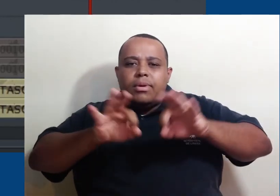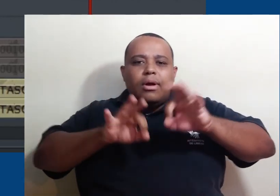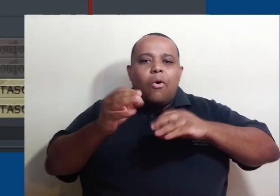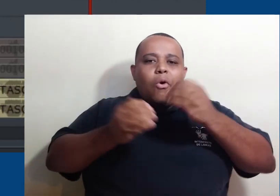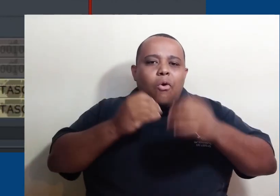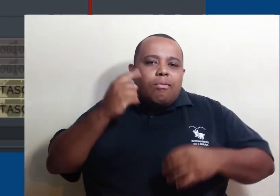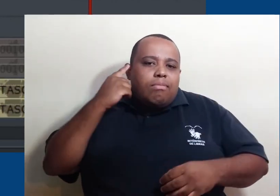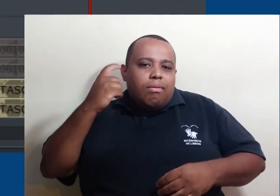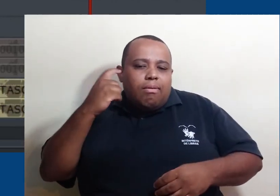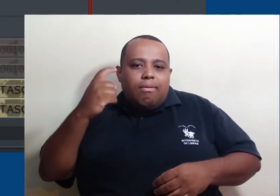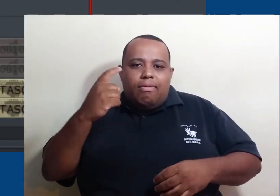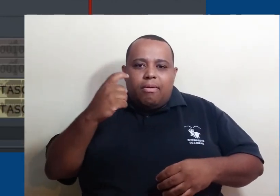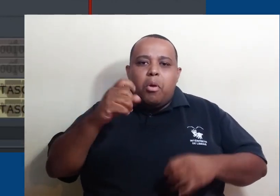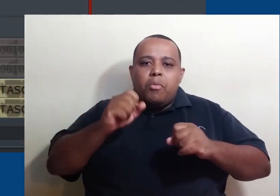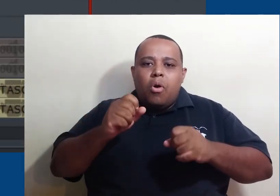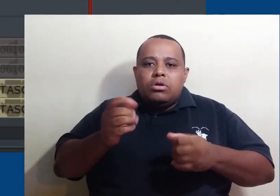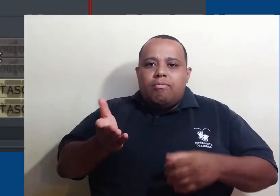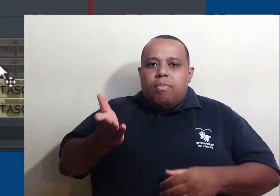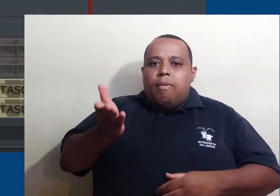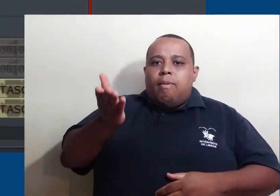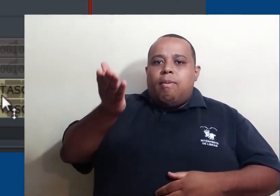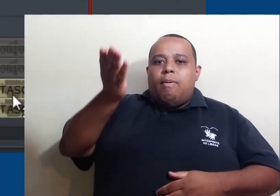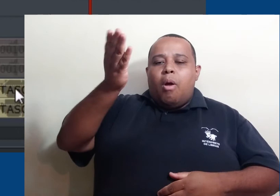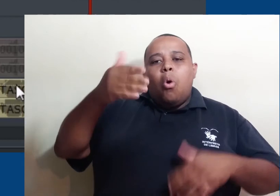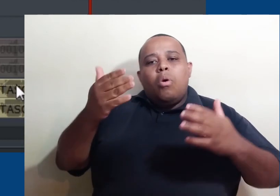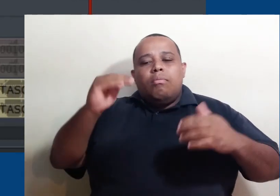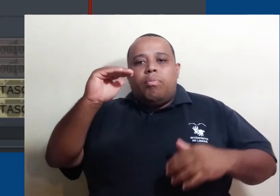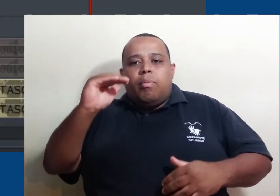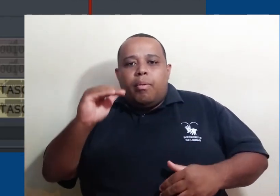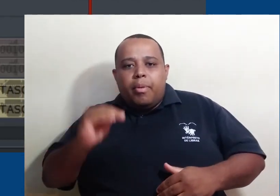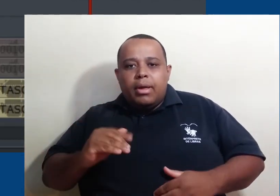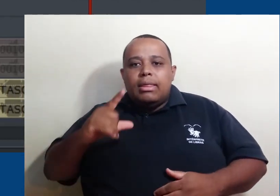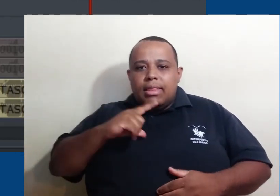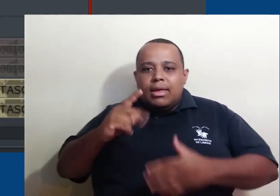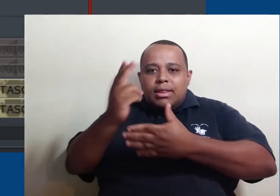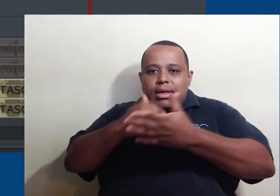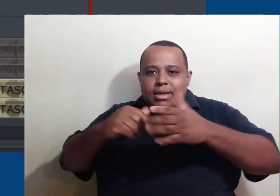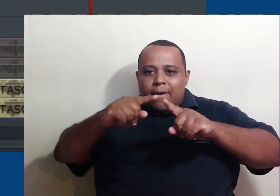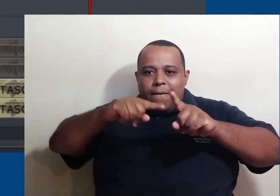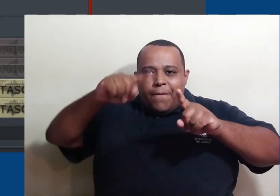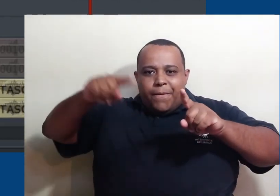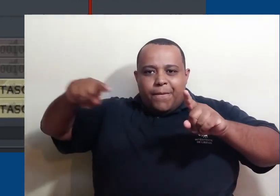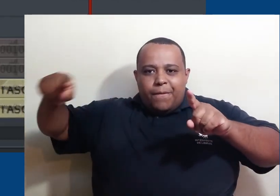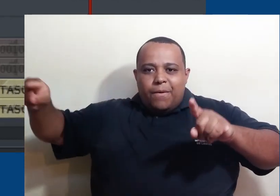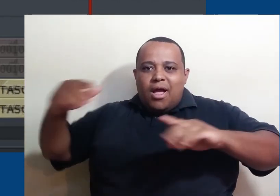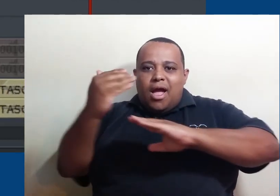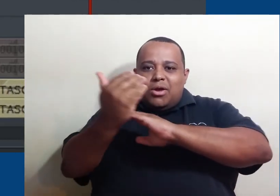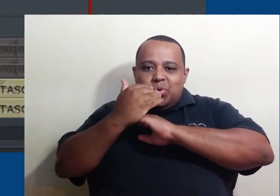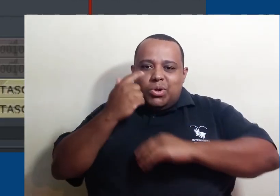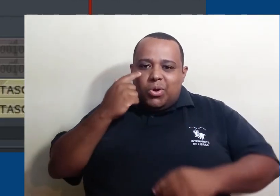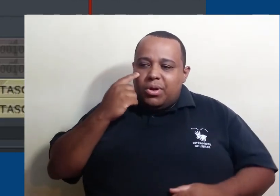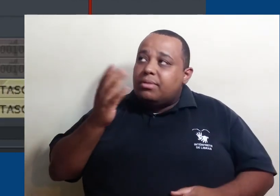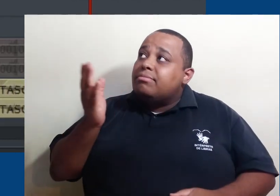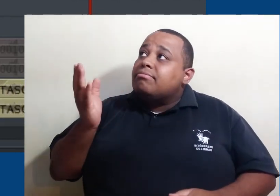aqui no áudio, eu posso aumentar, e aqui do lado você vê que aparece a taxa de aumento, ou de diminuição,